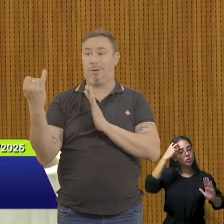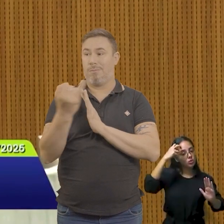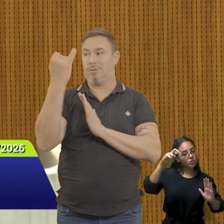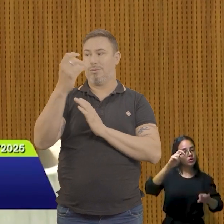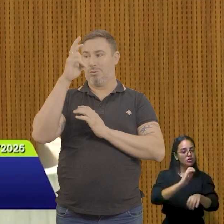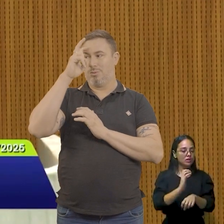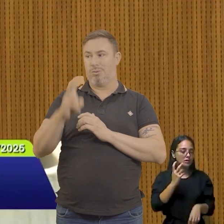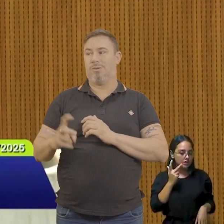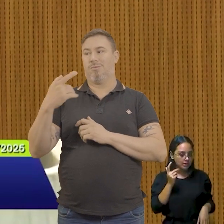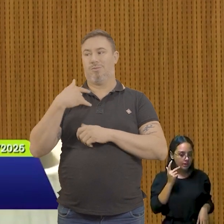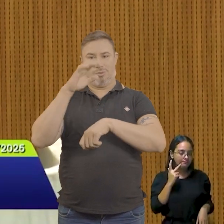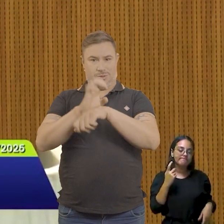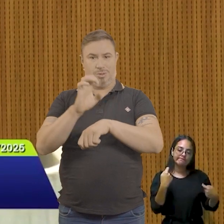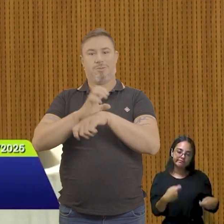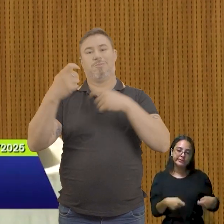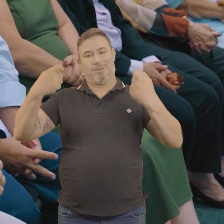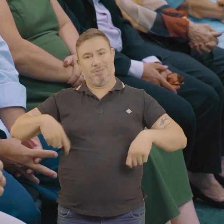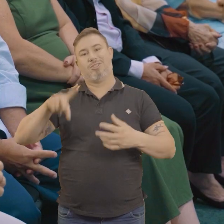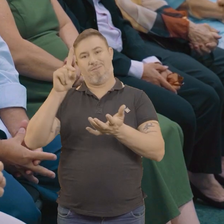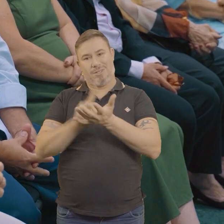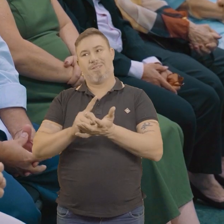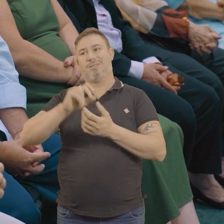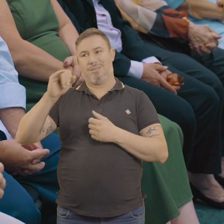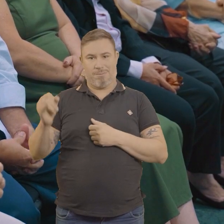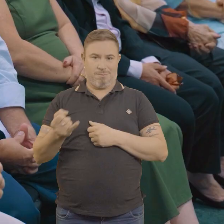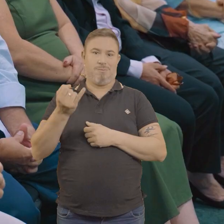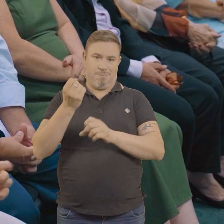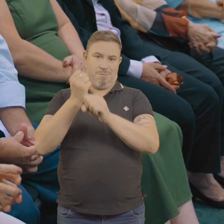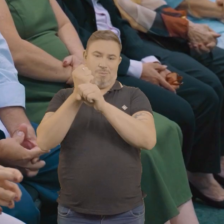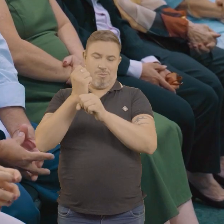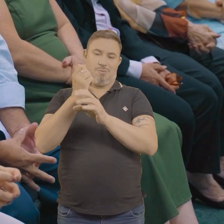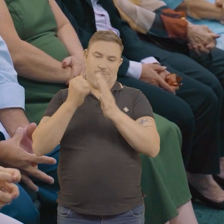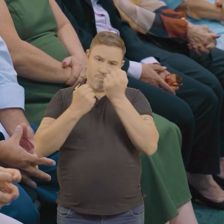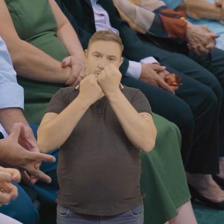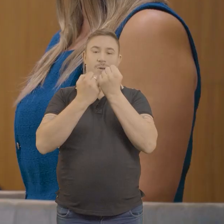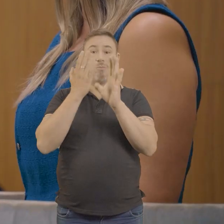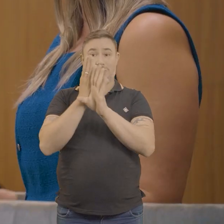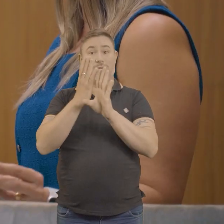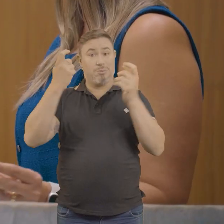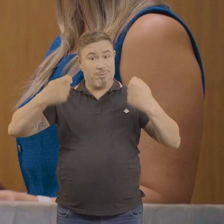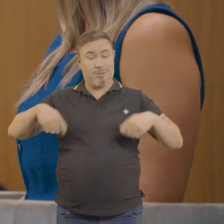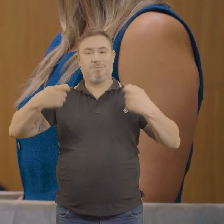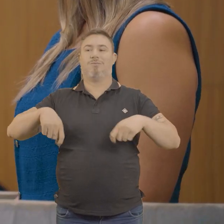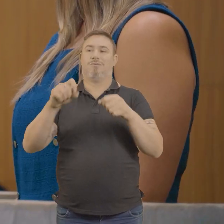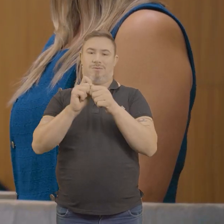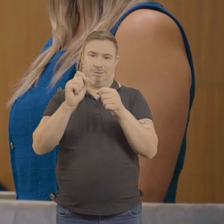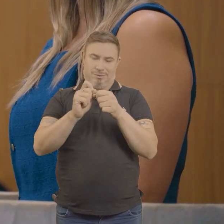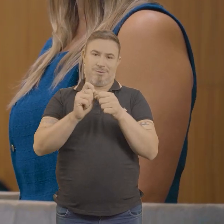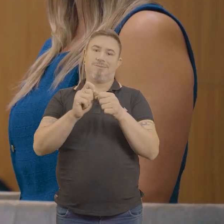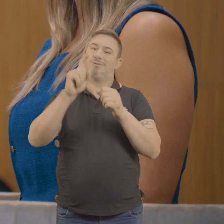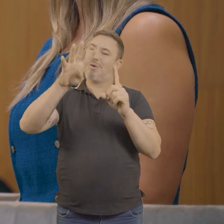para o nosso estado, que precisa, de fato, ser apoiado, né? E por isso nós resolvemos fazer essa solenidade